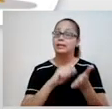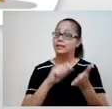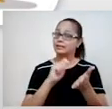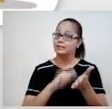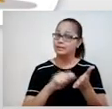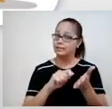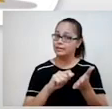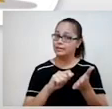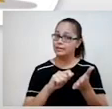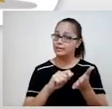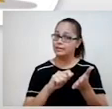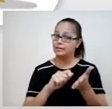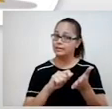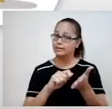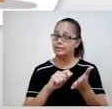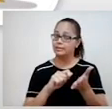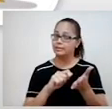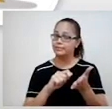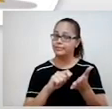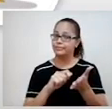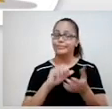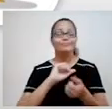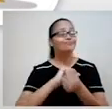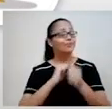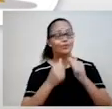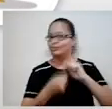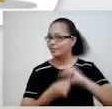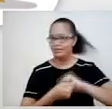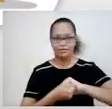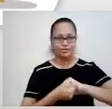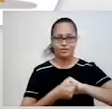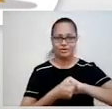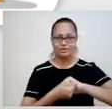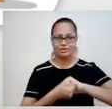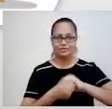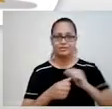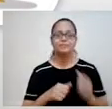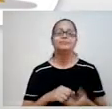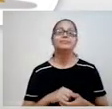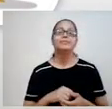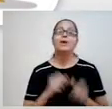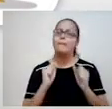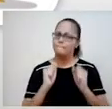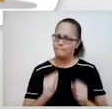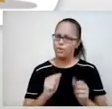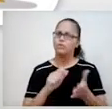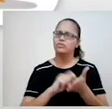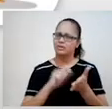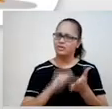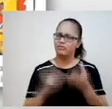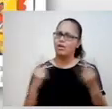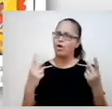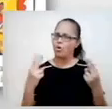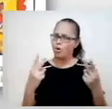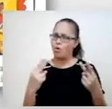dessa forma não é tão adequada, principalmente em situações formais. Então já começa a pista aí, será que eu posso escrever tudo que eu